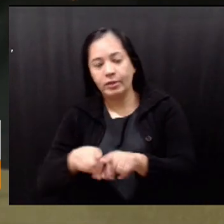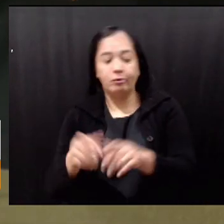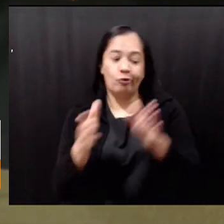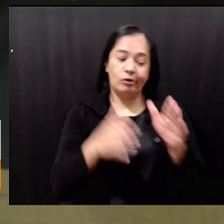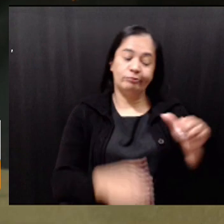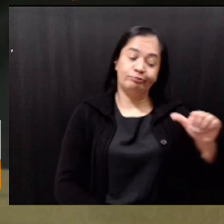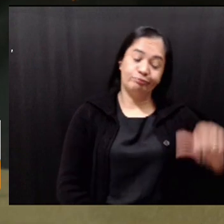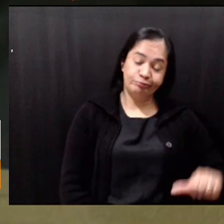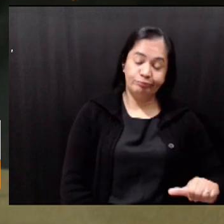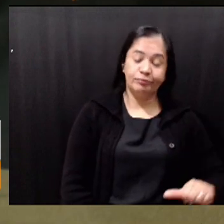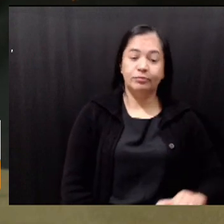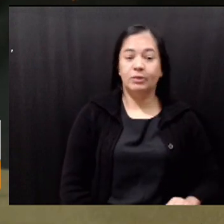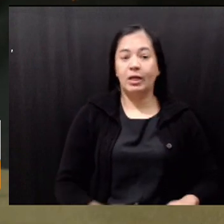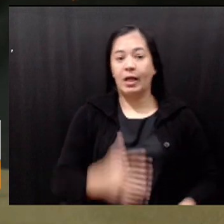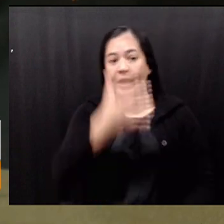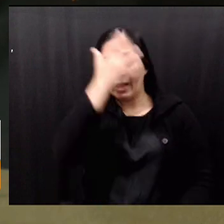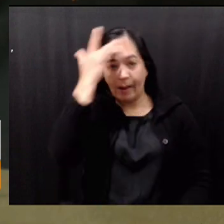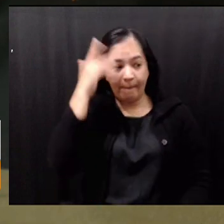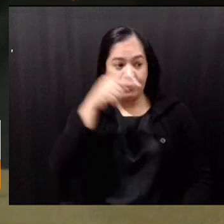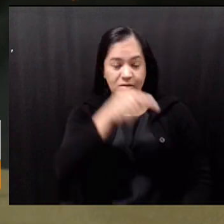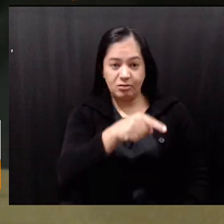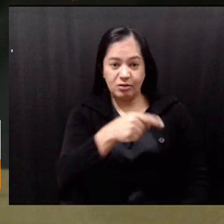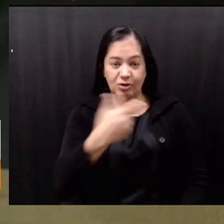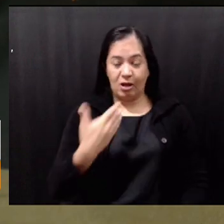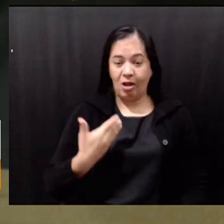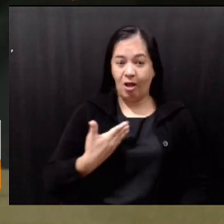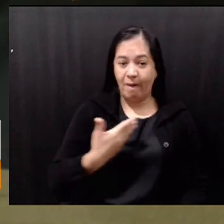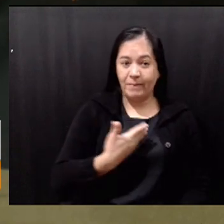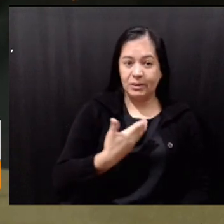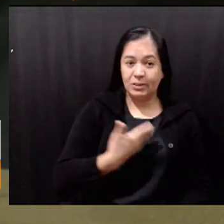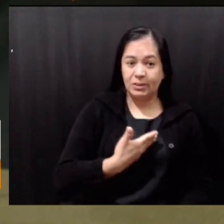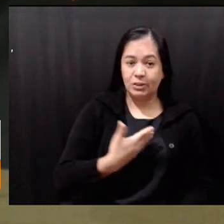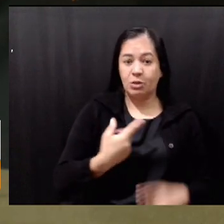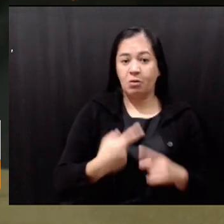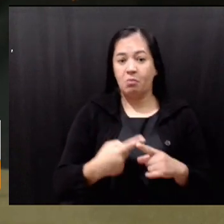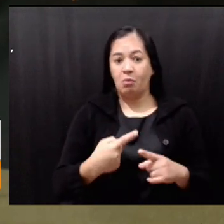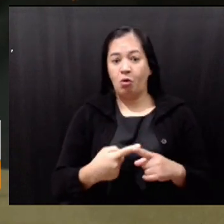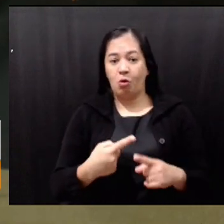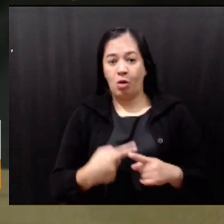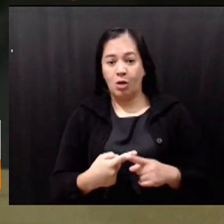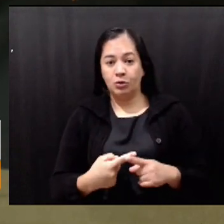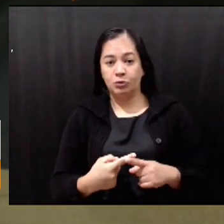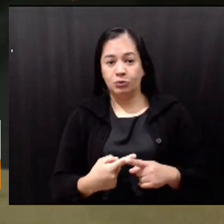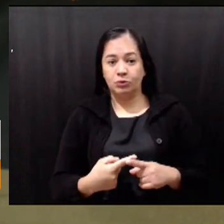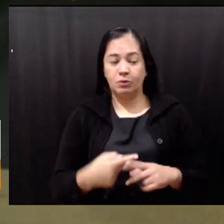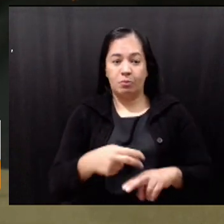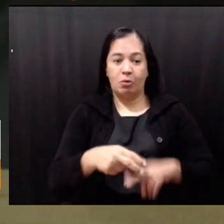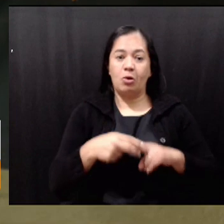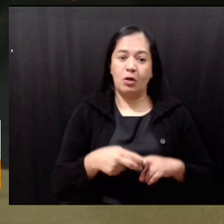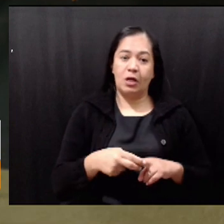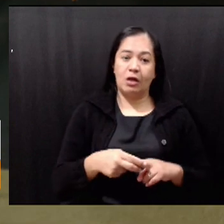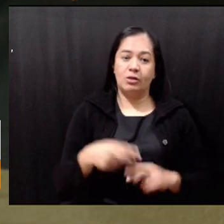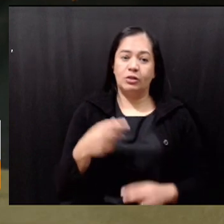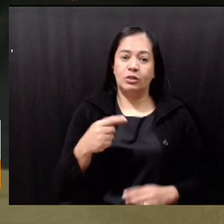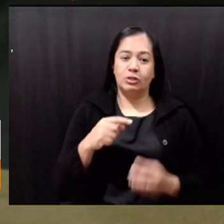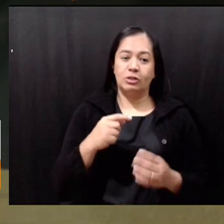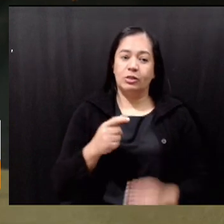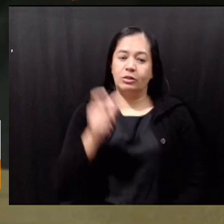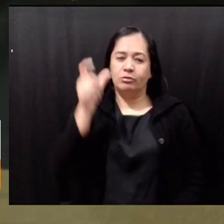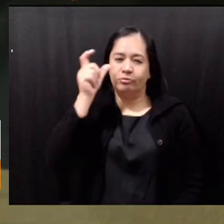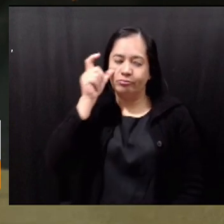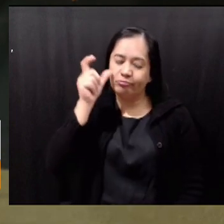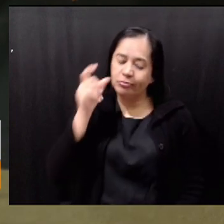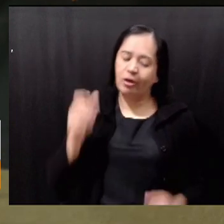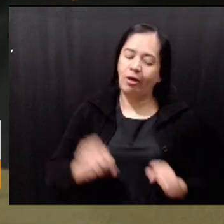ela está com uma amizade simplesmente por conta de uma conveniência, é óbvio que ela vai manter, né.